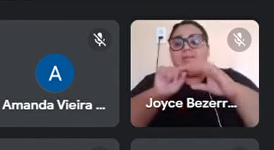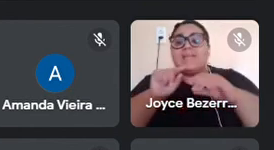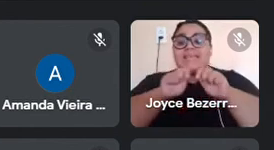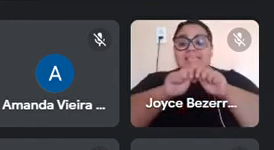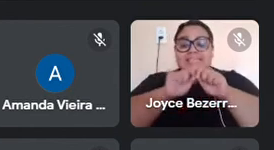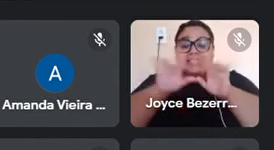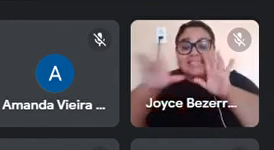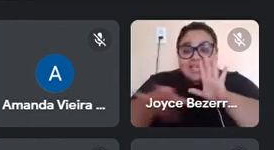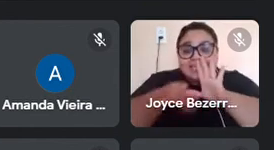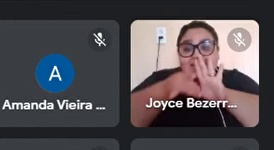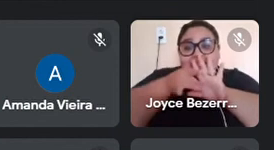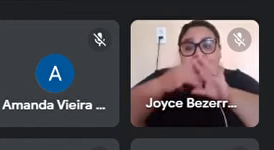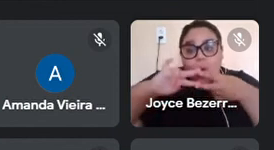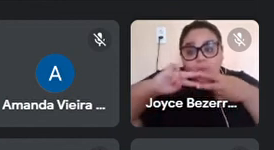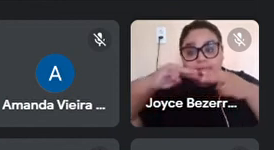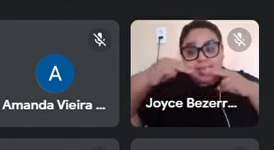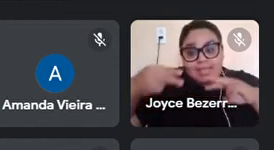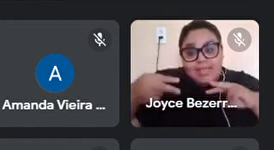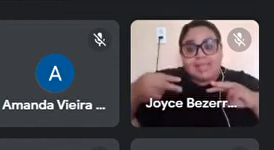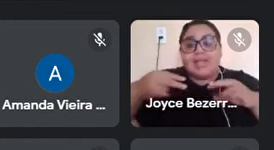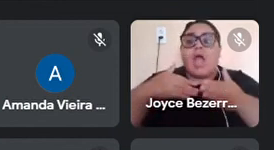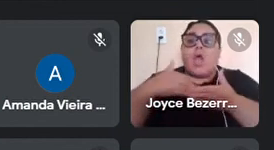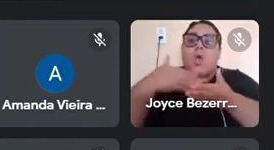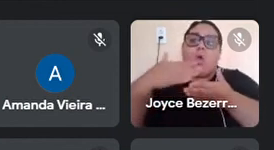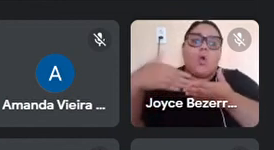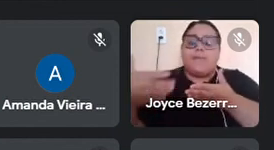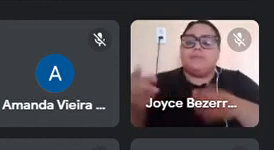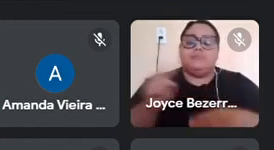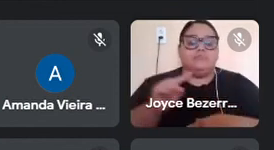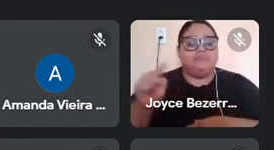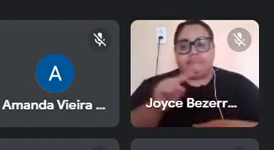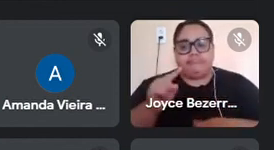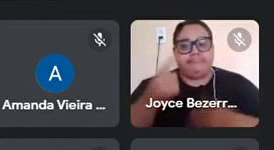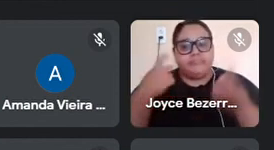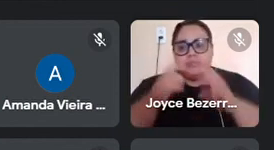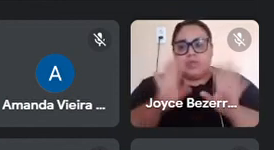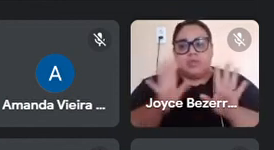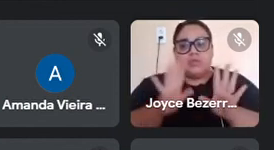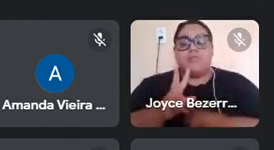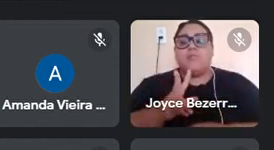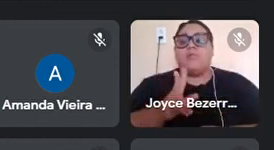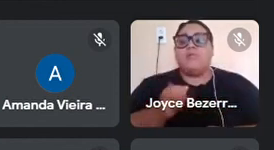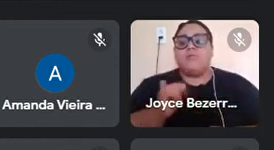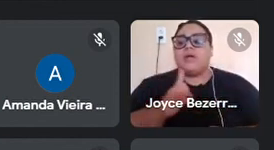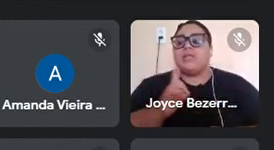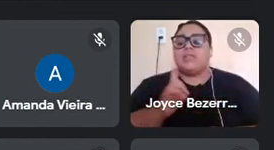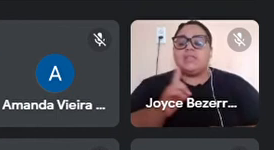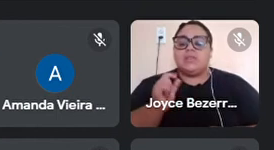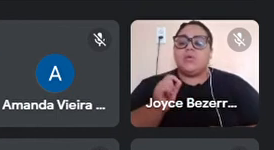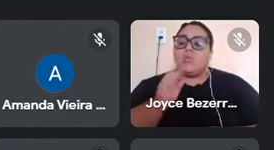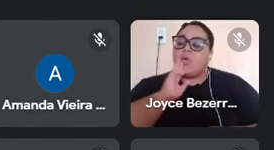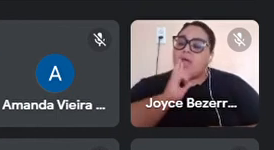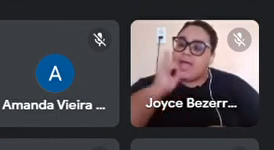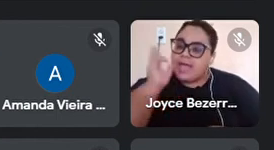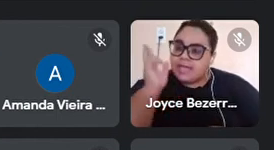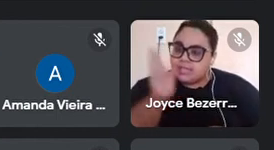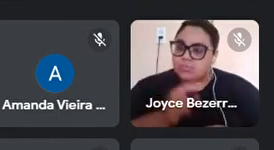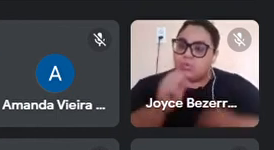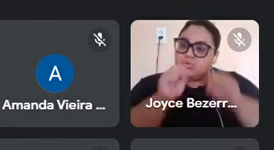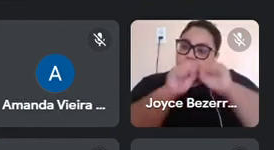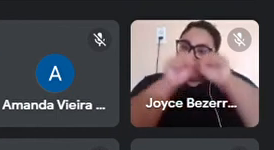ao nosso DNA e passar secretado. Não, tá certo? Ele vai aí desencadear uma resposta do nosso sistema